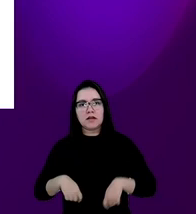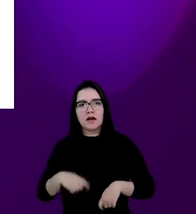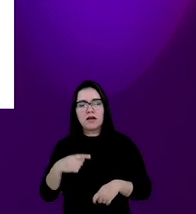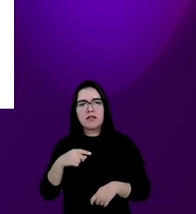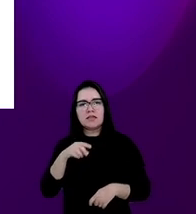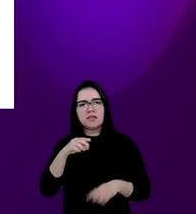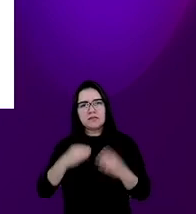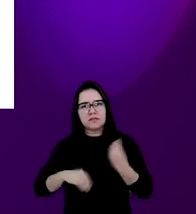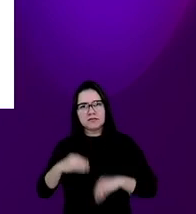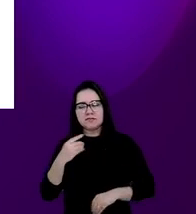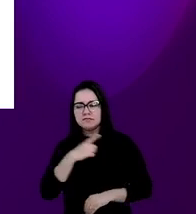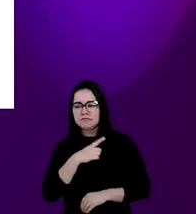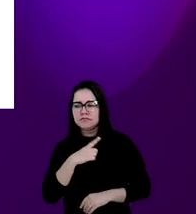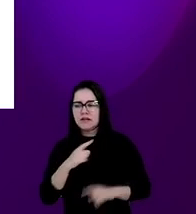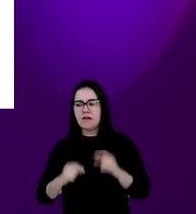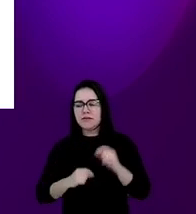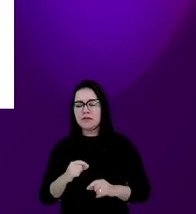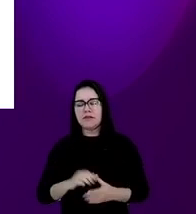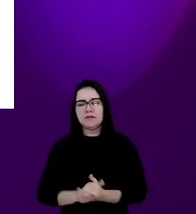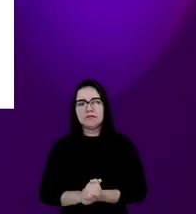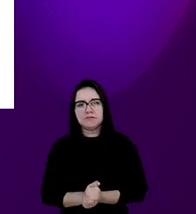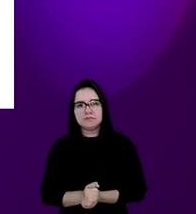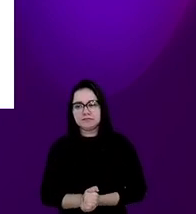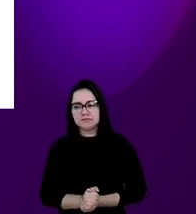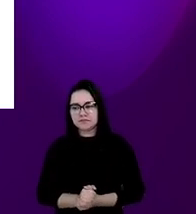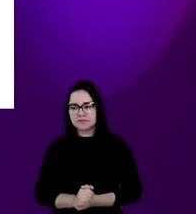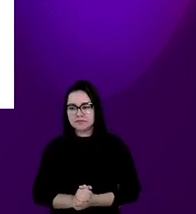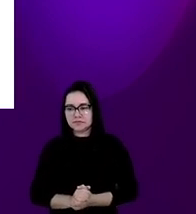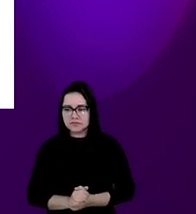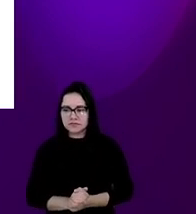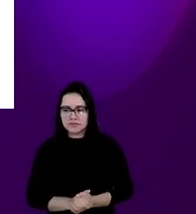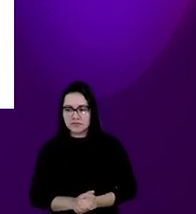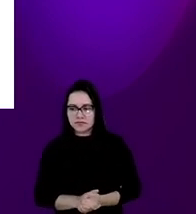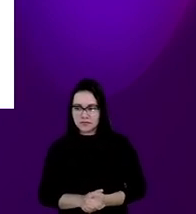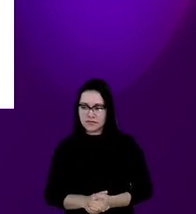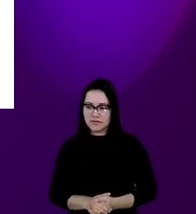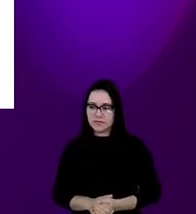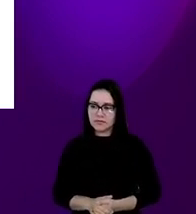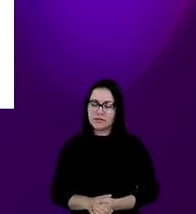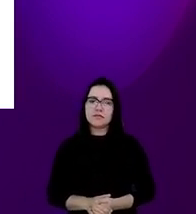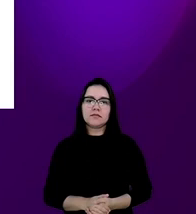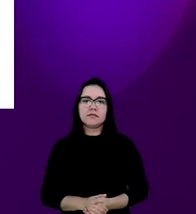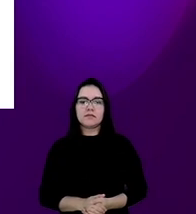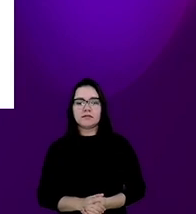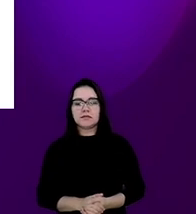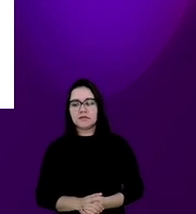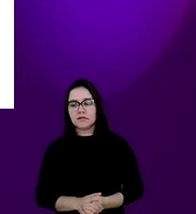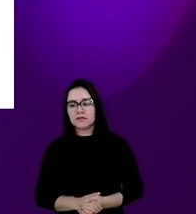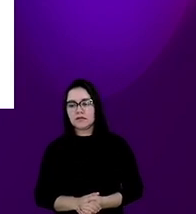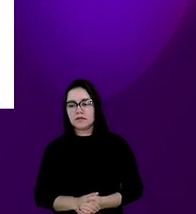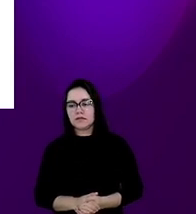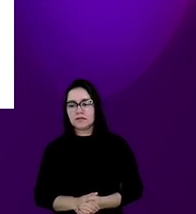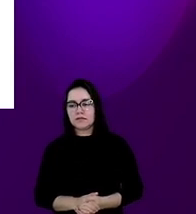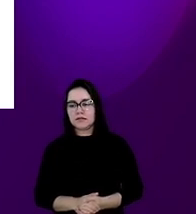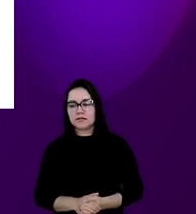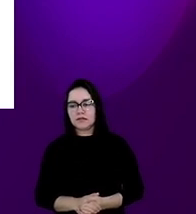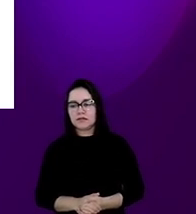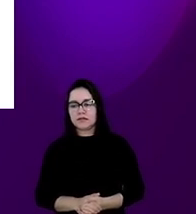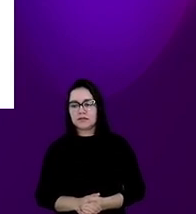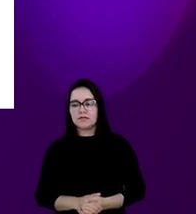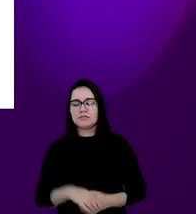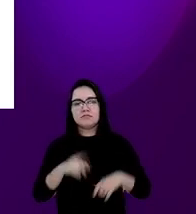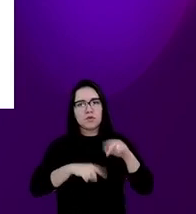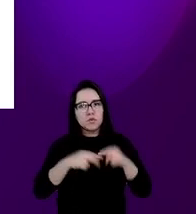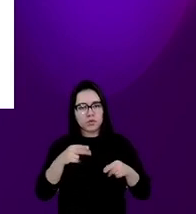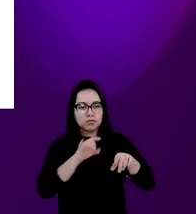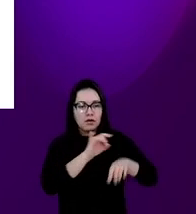são baseadas na fludarabina e na ciclofosfamida. Você infunde, então, o CAR-T, cada produto tem